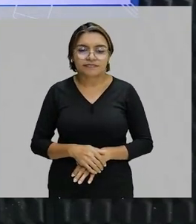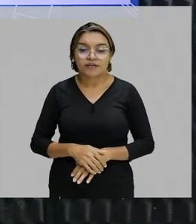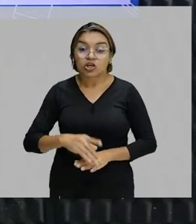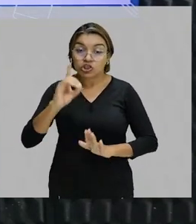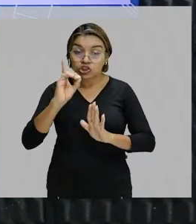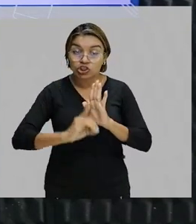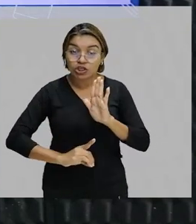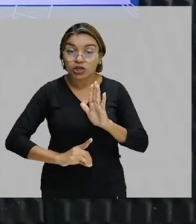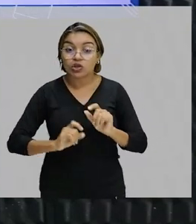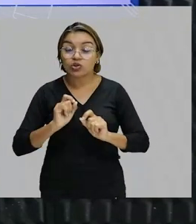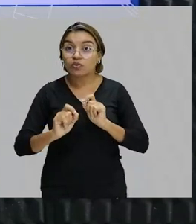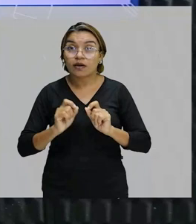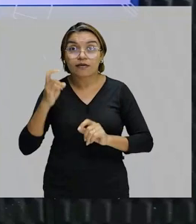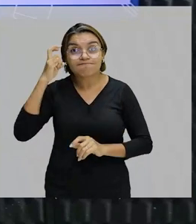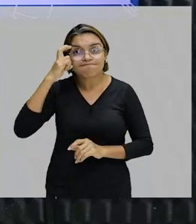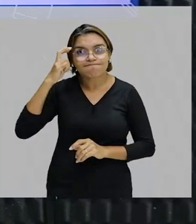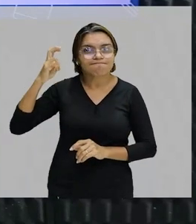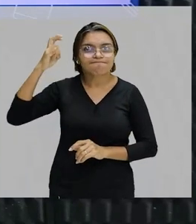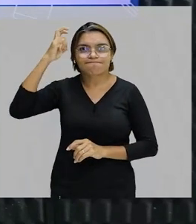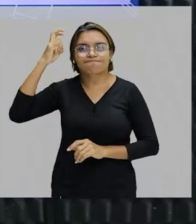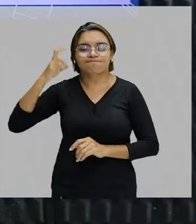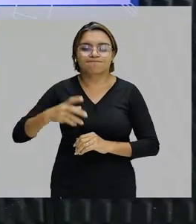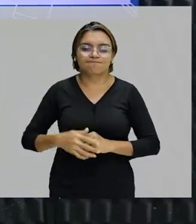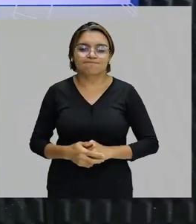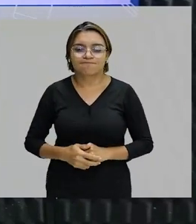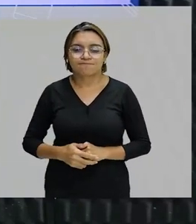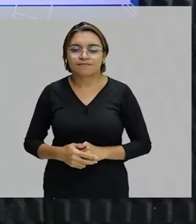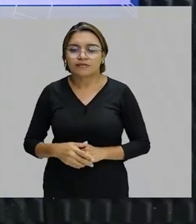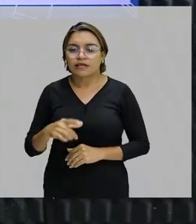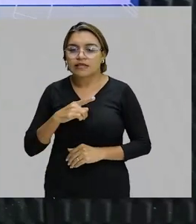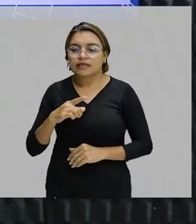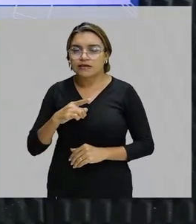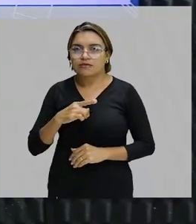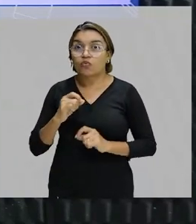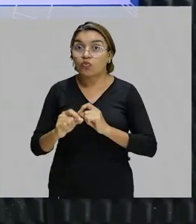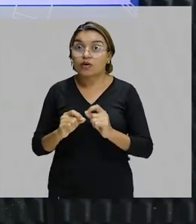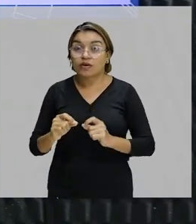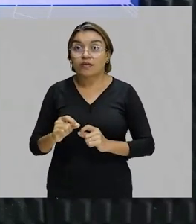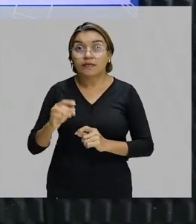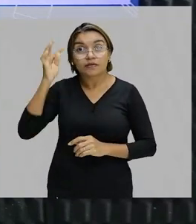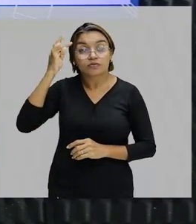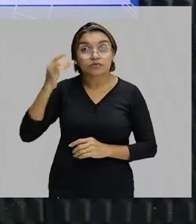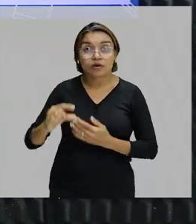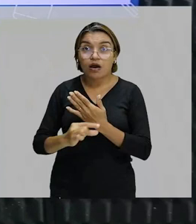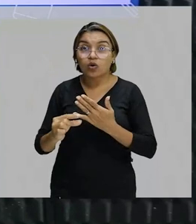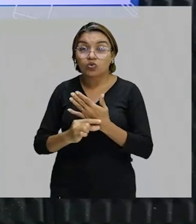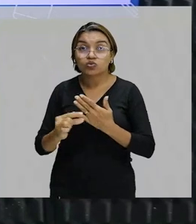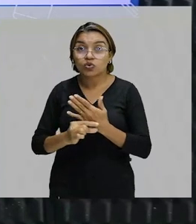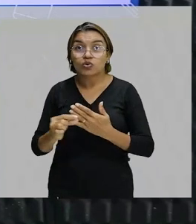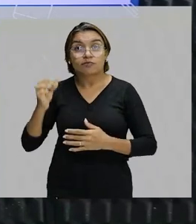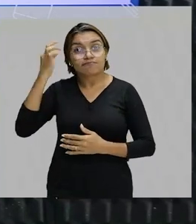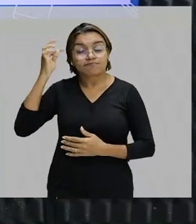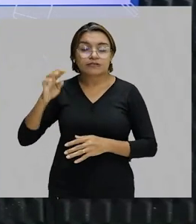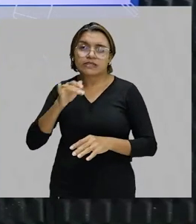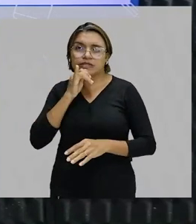direito à propriedade intelectual é a 10ma regra garantir aos autores de uma obra intelectual científica filosófica